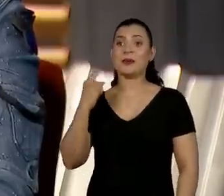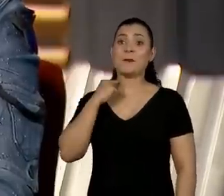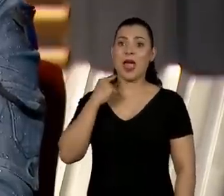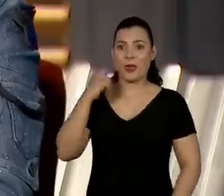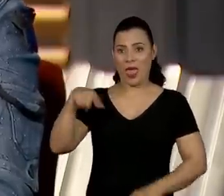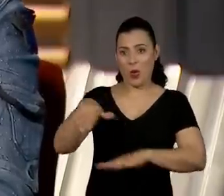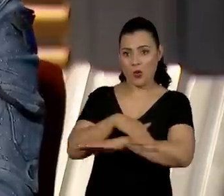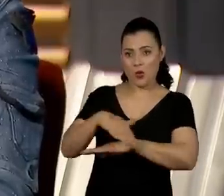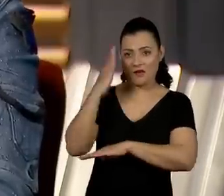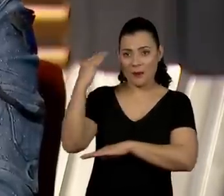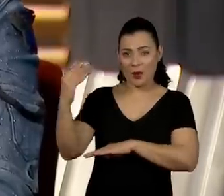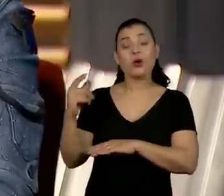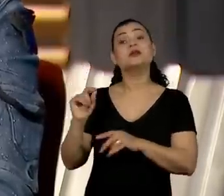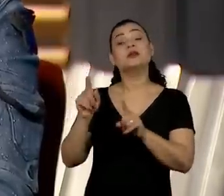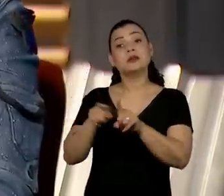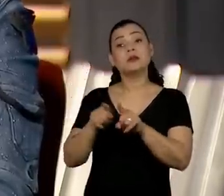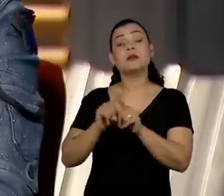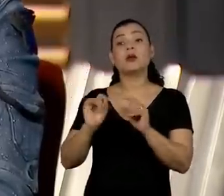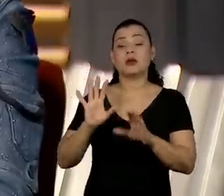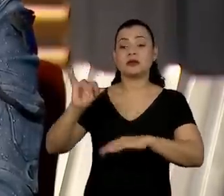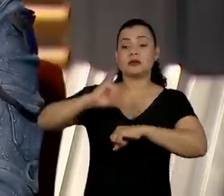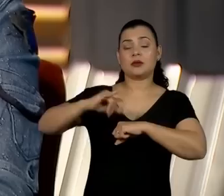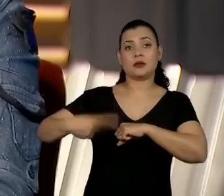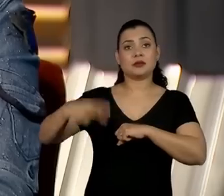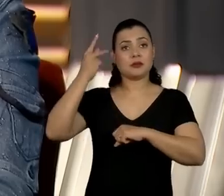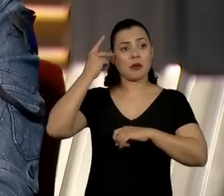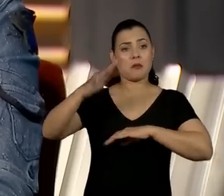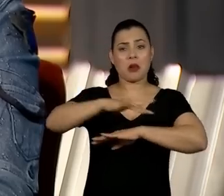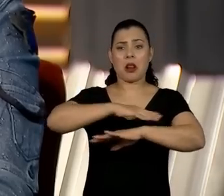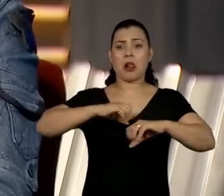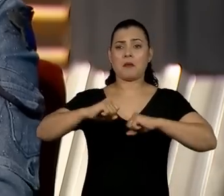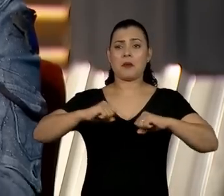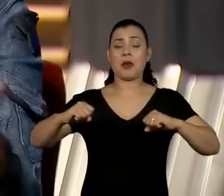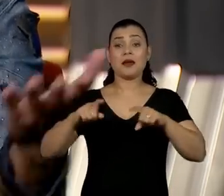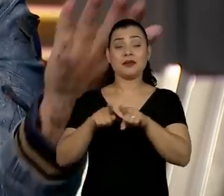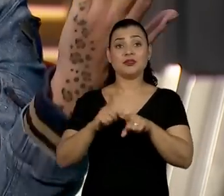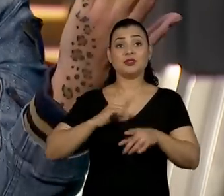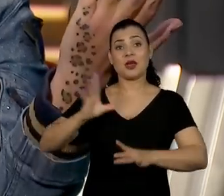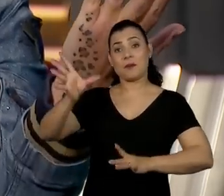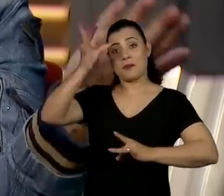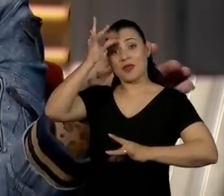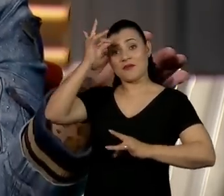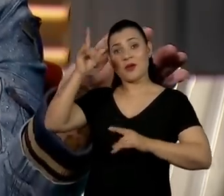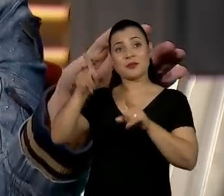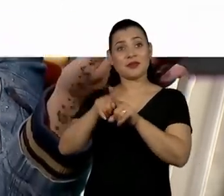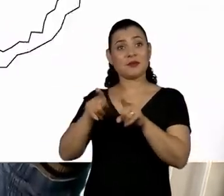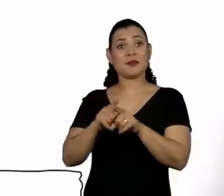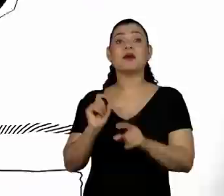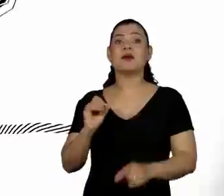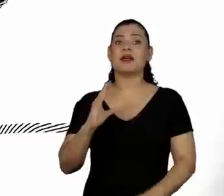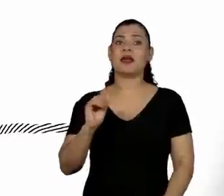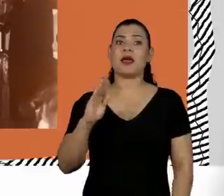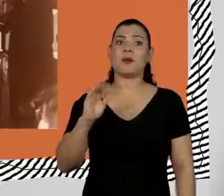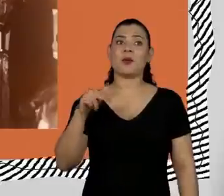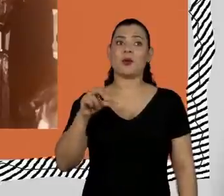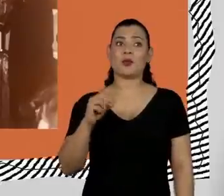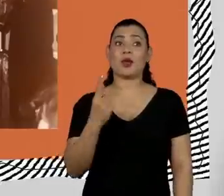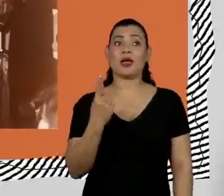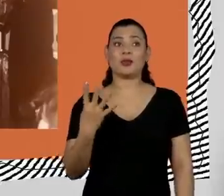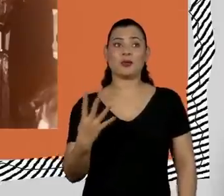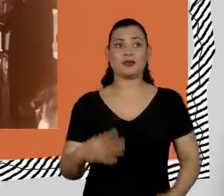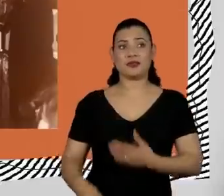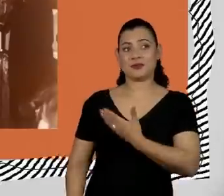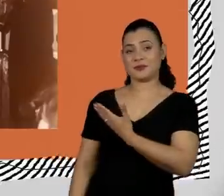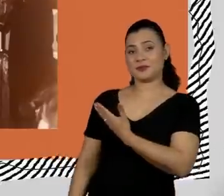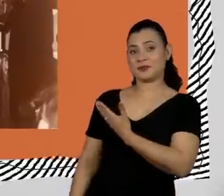né do movimento do centro de São Paulo ali você tinha as performance no carbono 14 né que aquele